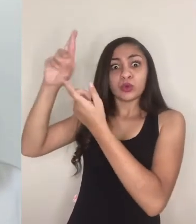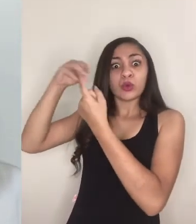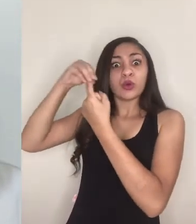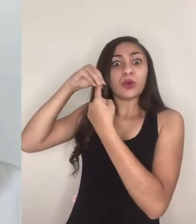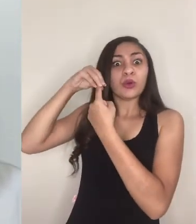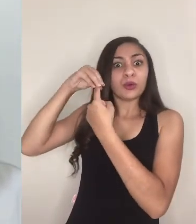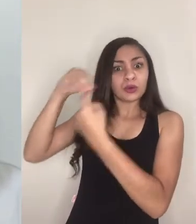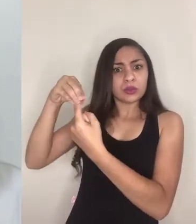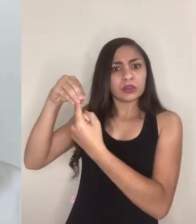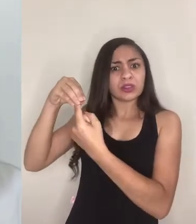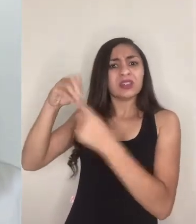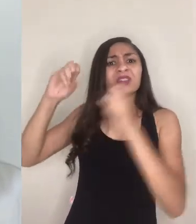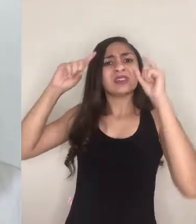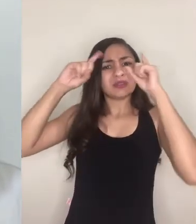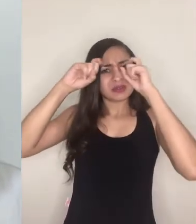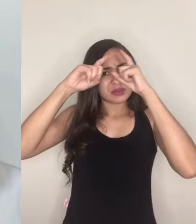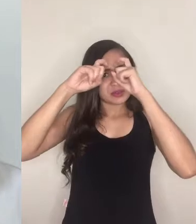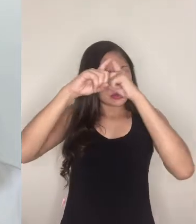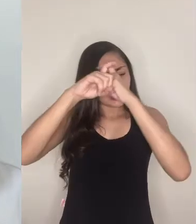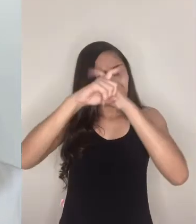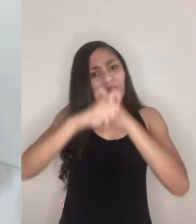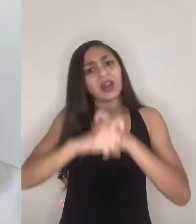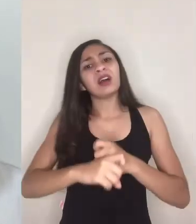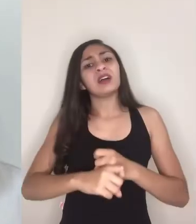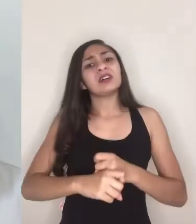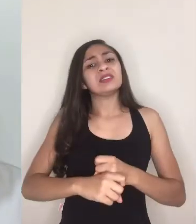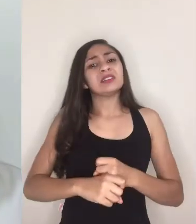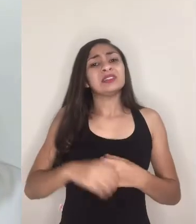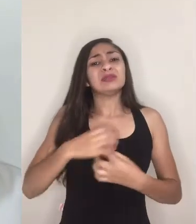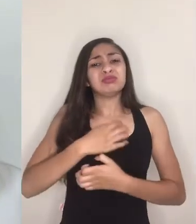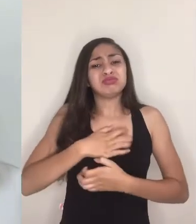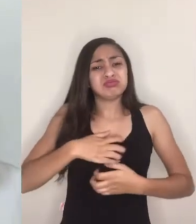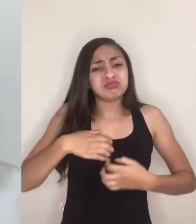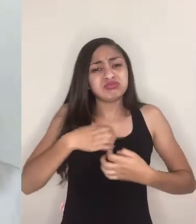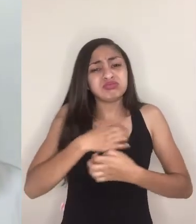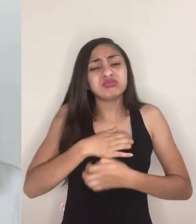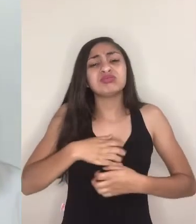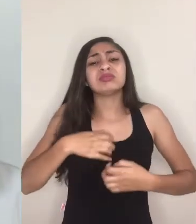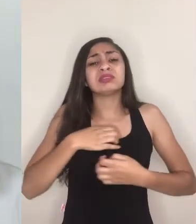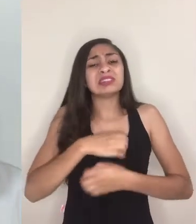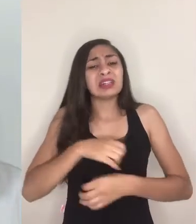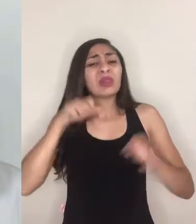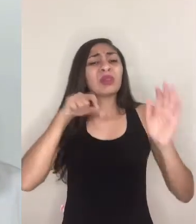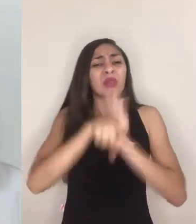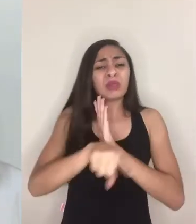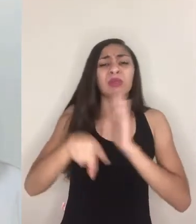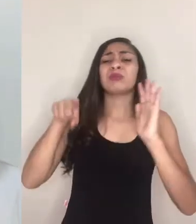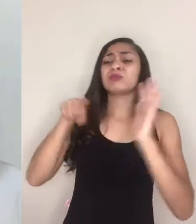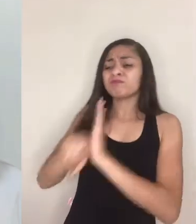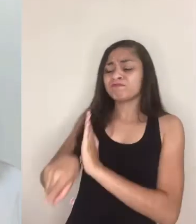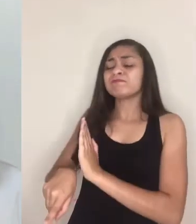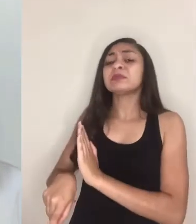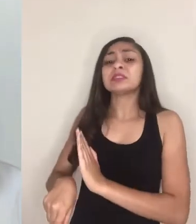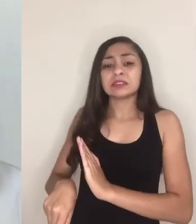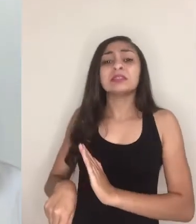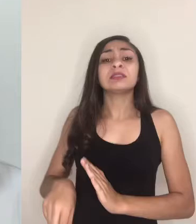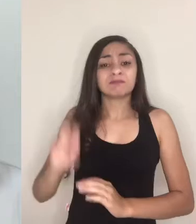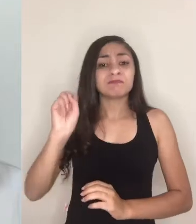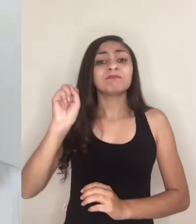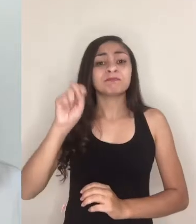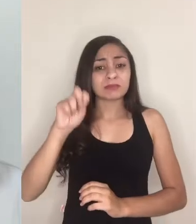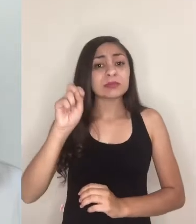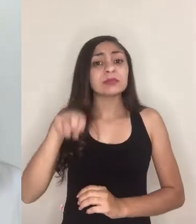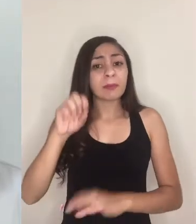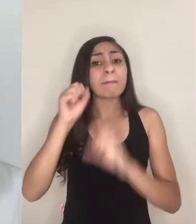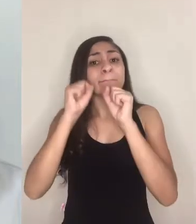por várias provações e questionamentos e manter firme a